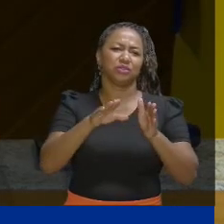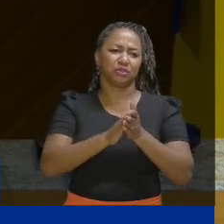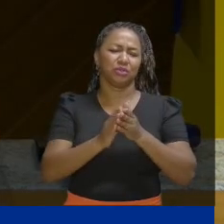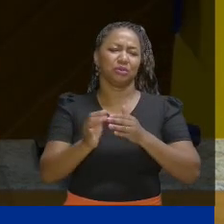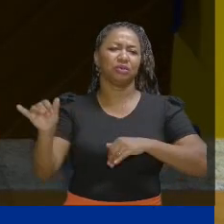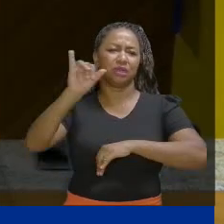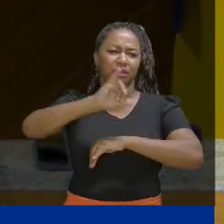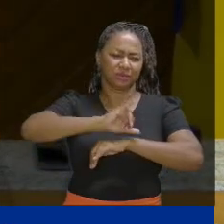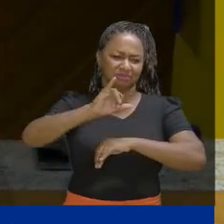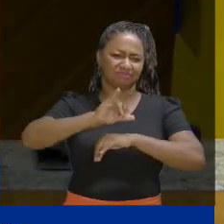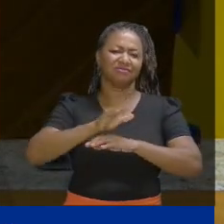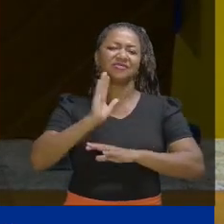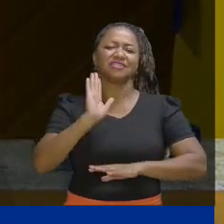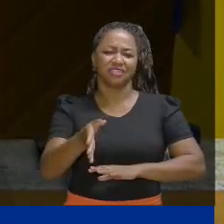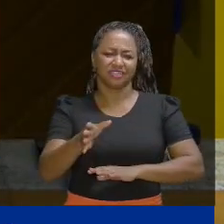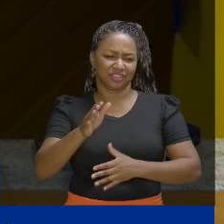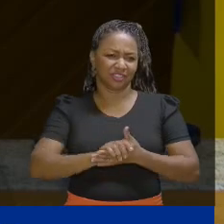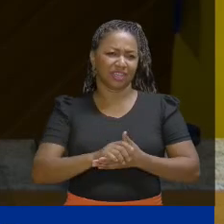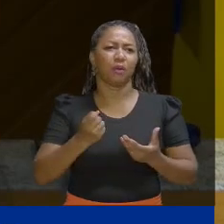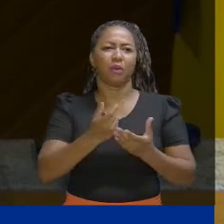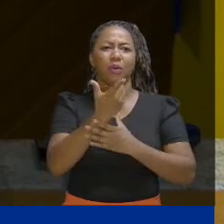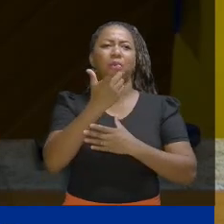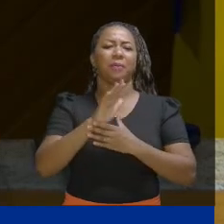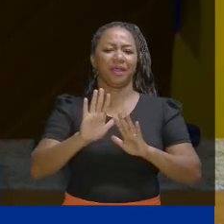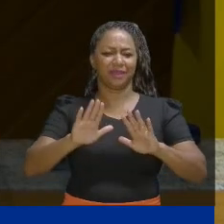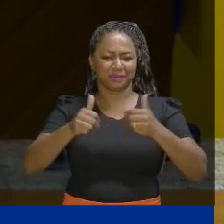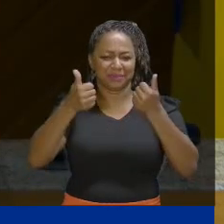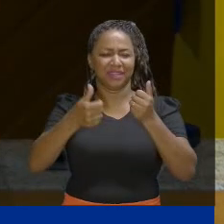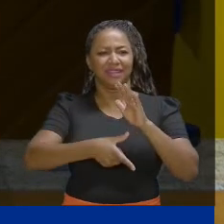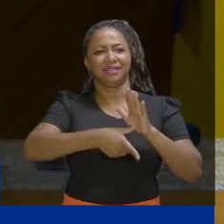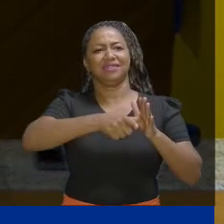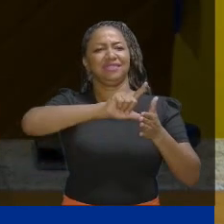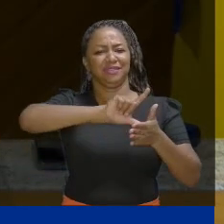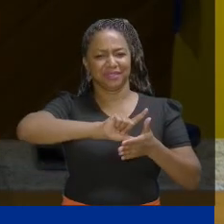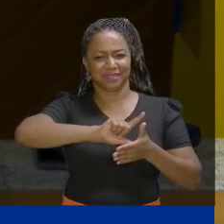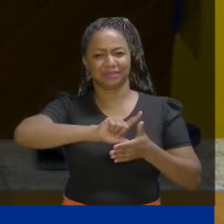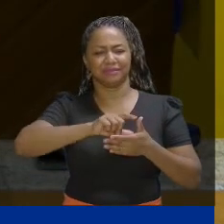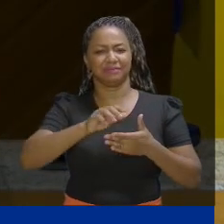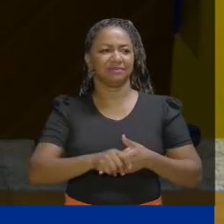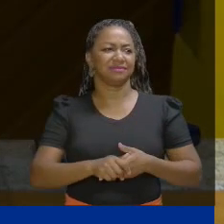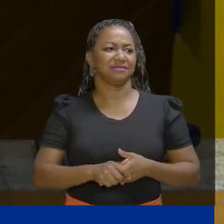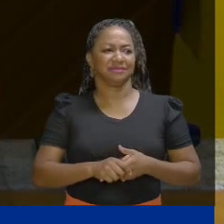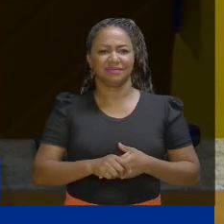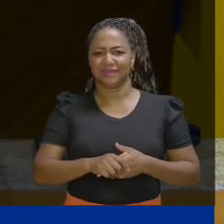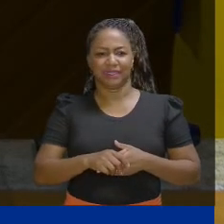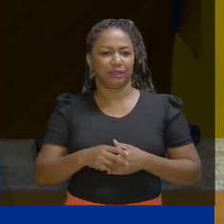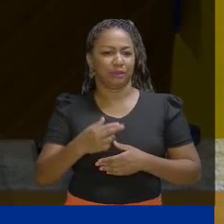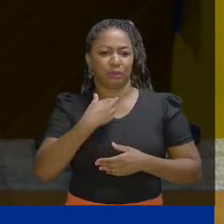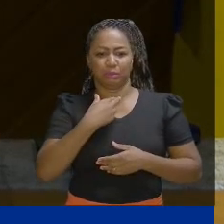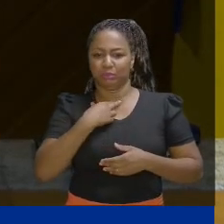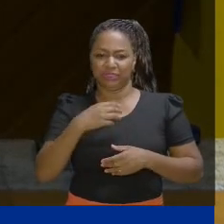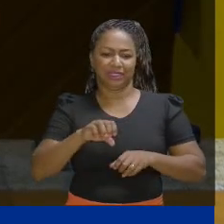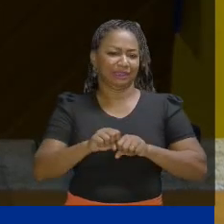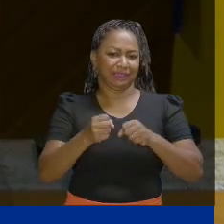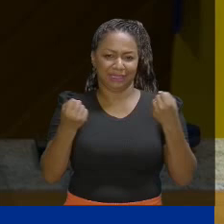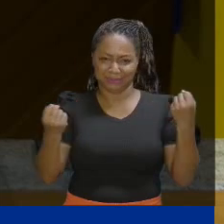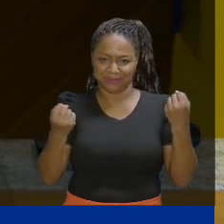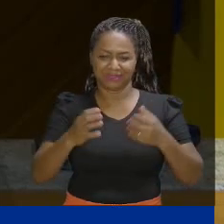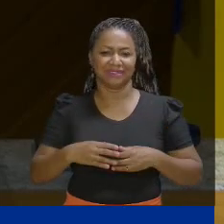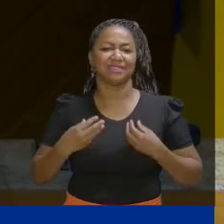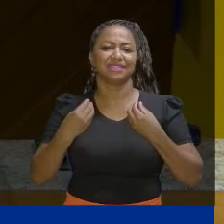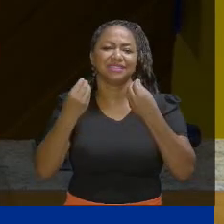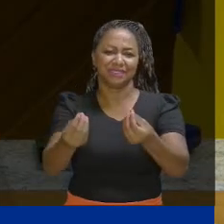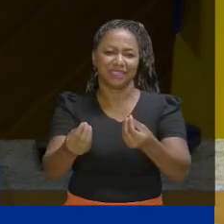e arredor, nós já tínhamos comprado um cadeado melhor do que o anterior, né? O vigia não queria deixar quebrar, mas não teve jeito. Entregamos